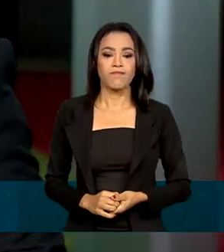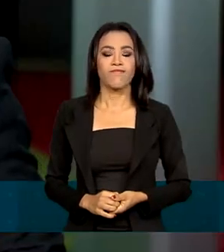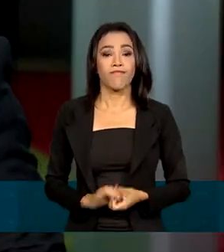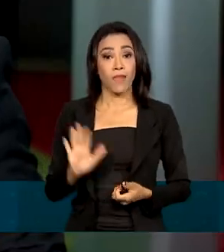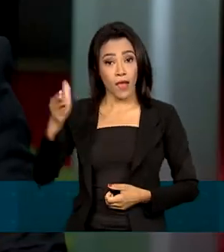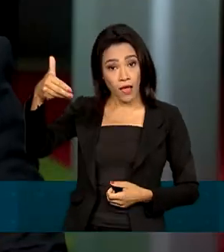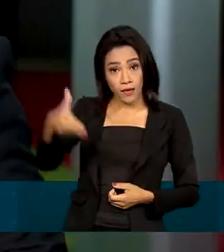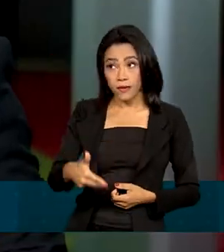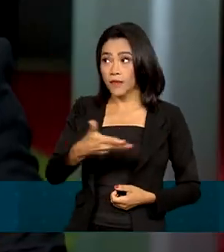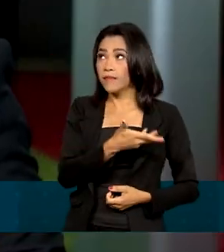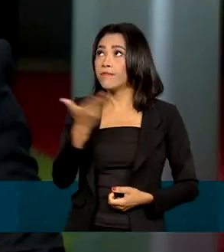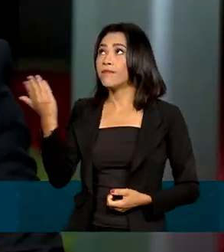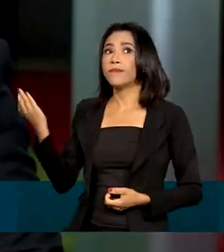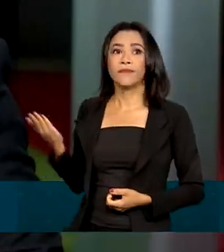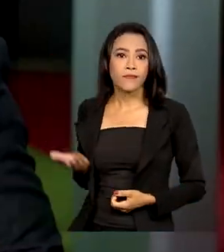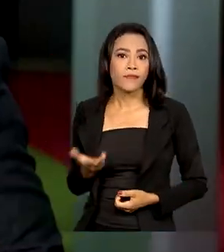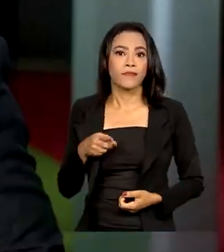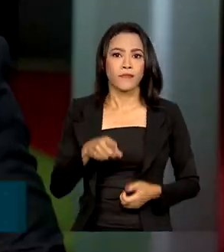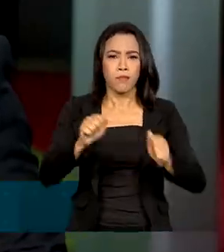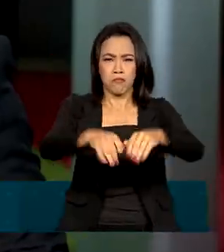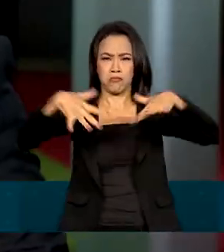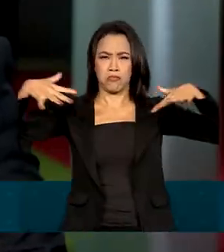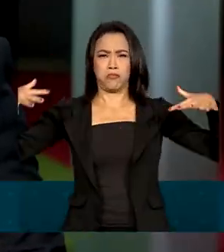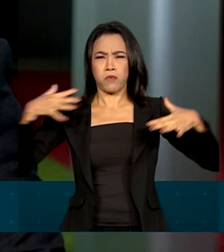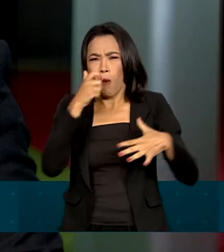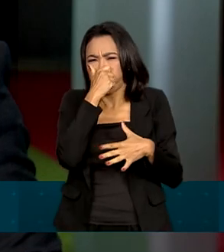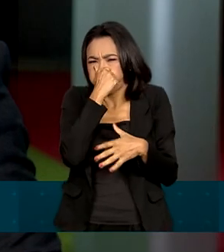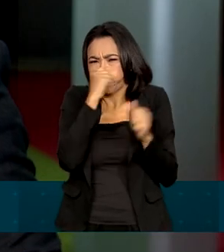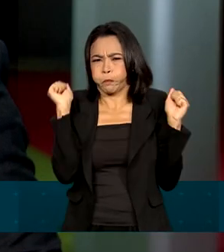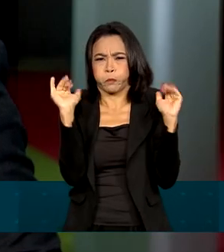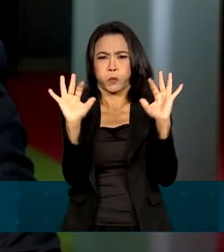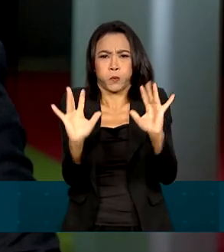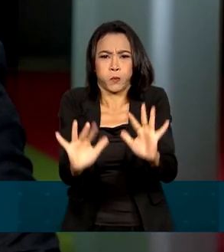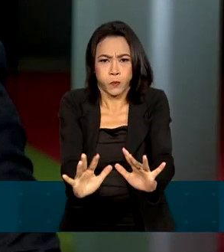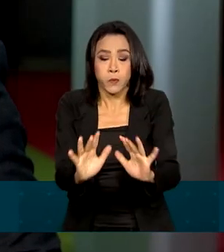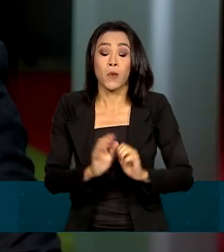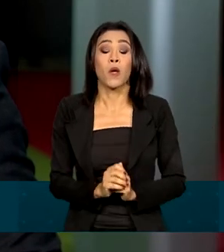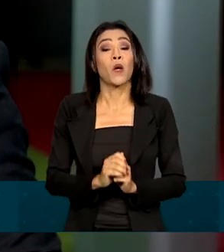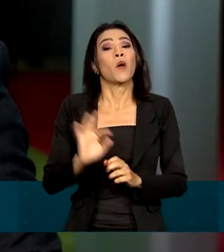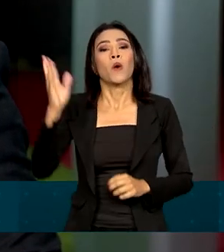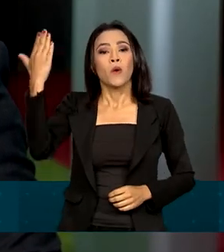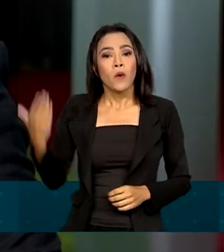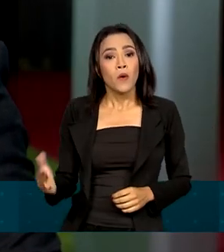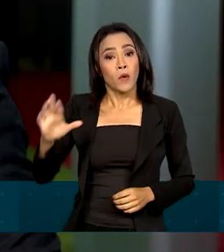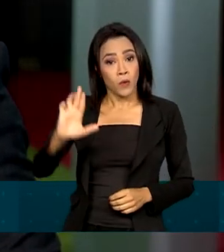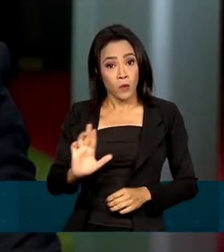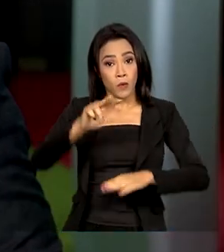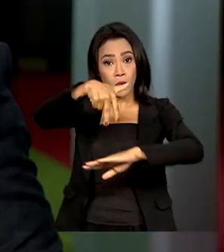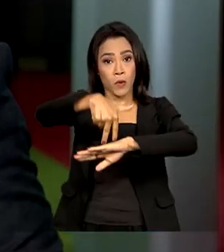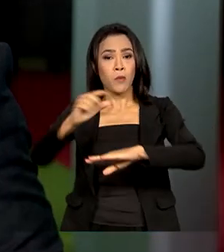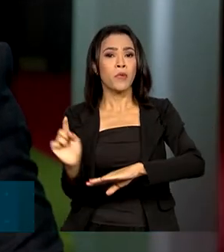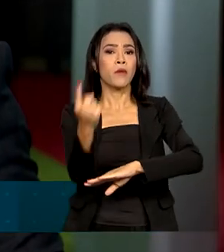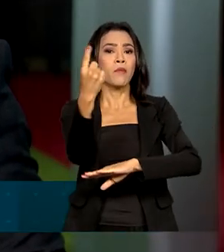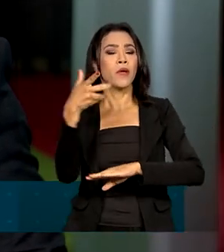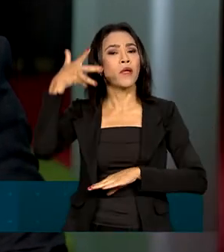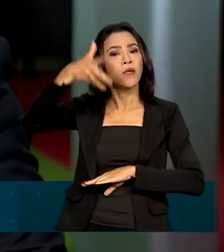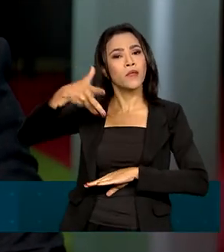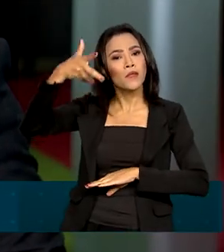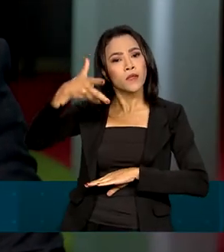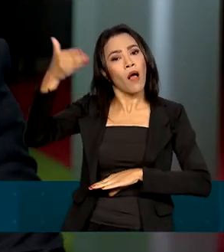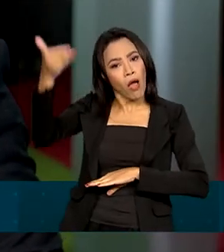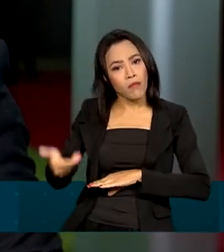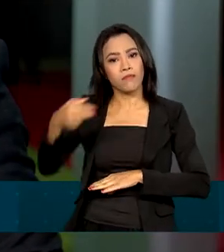Aqui no Congresso, diante de um plenário lotado, Luiz Inácio Lula da Silva fez o primeiro pronunciamento como presidente.